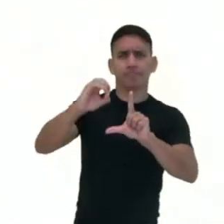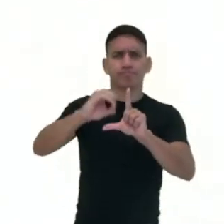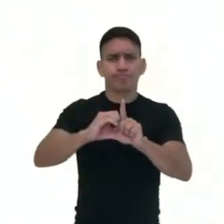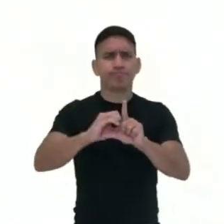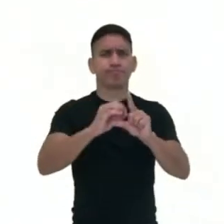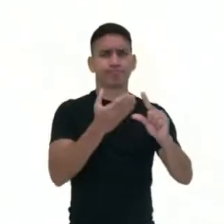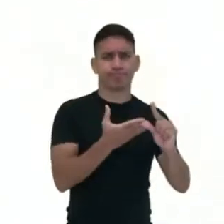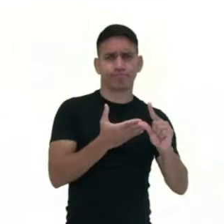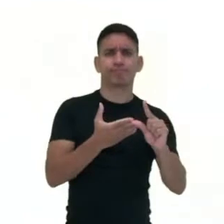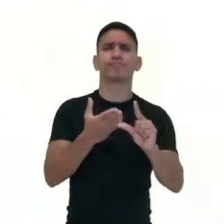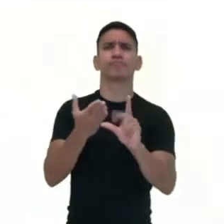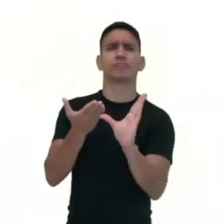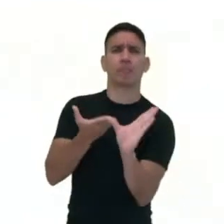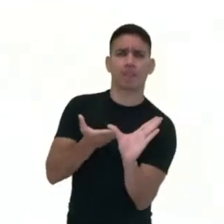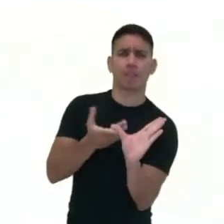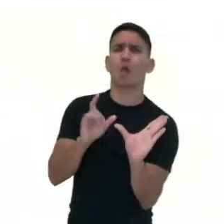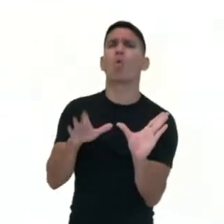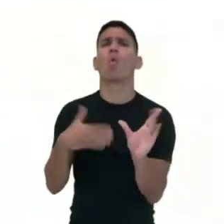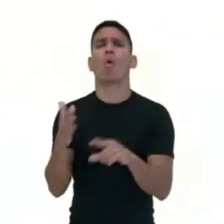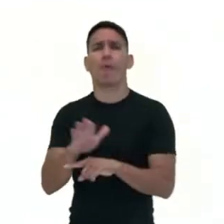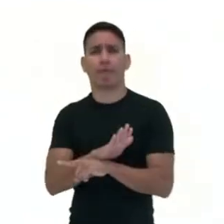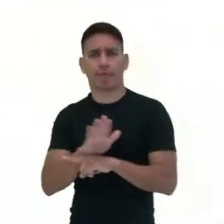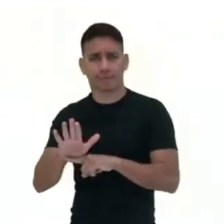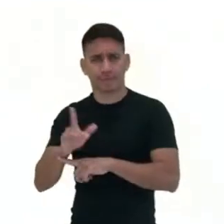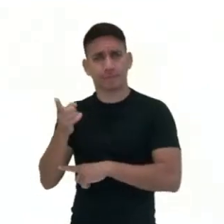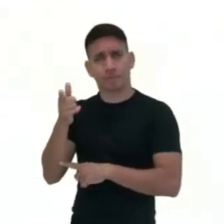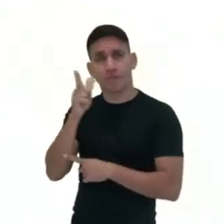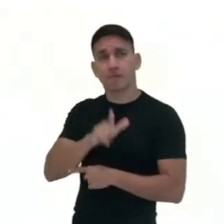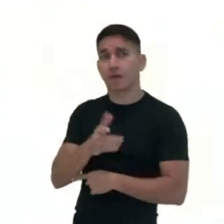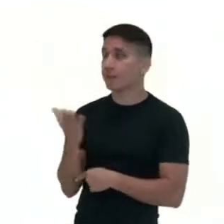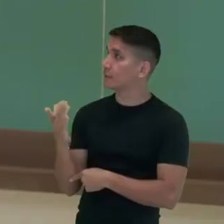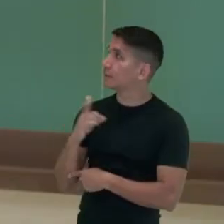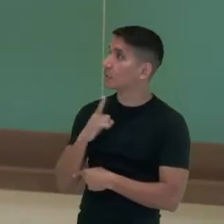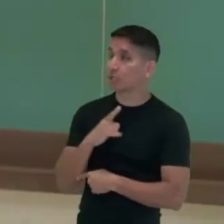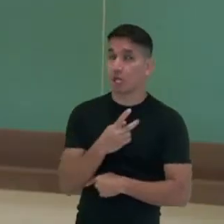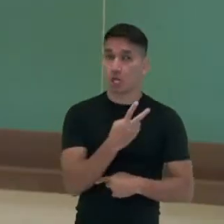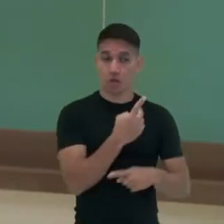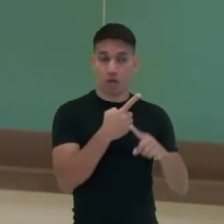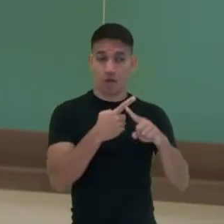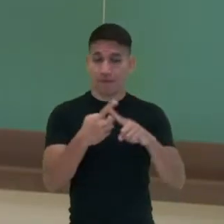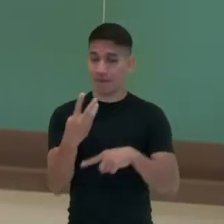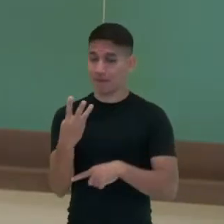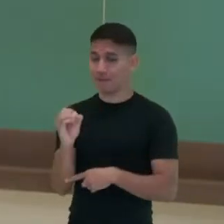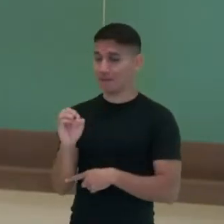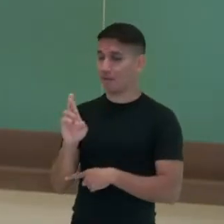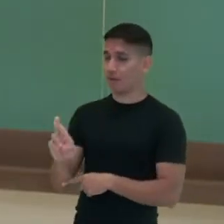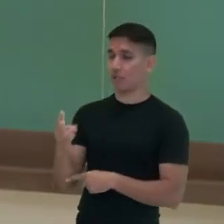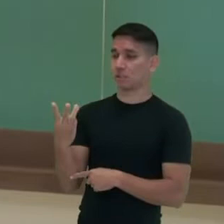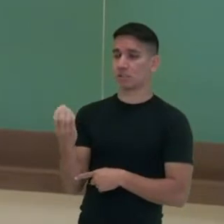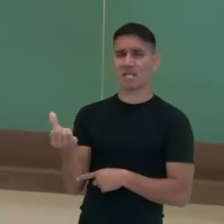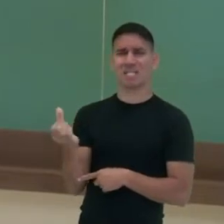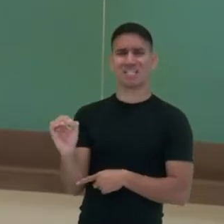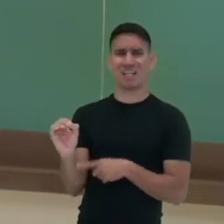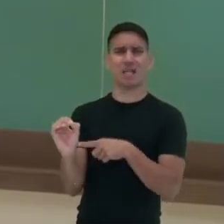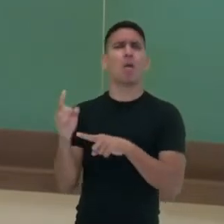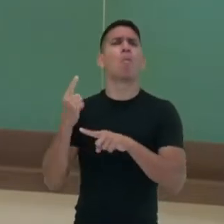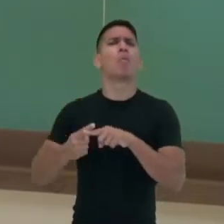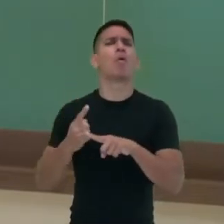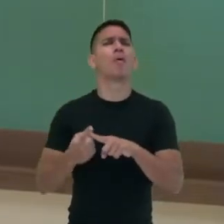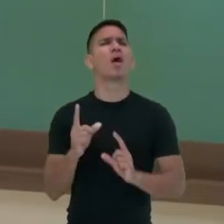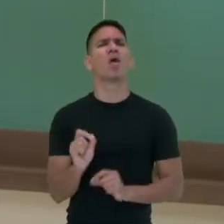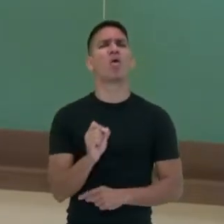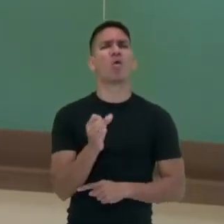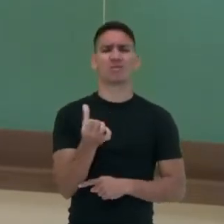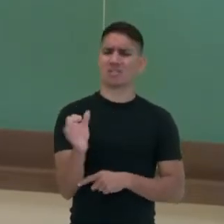aqui comigo, olha lá. Então, nesse primeiro aqui, nós temos lá 2 vezes 30, que é 60. Mas por que é 60? Opa, se a gente tem lá, né,